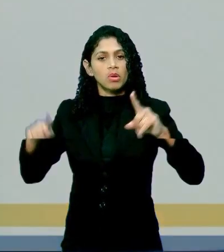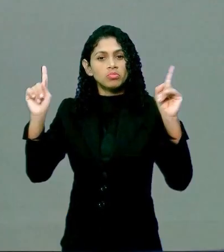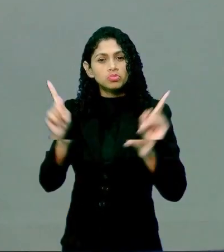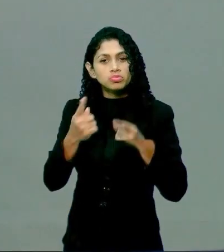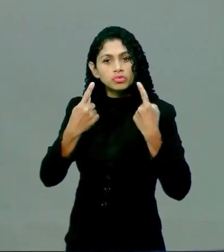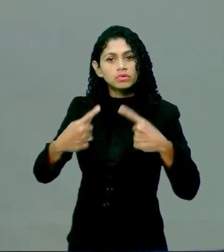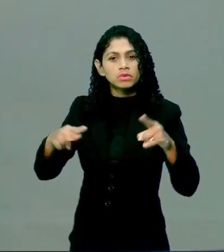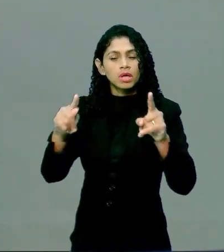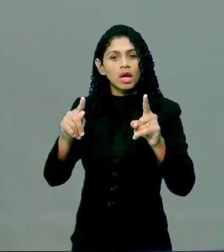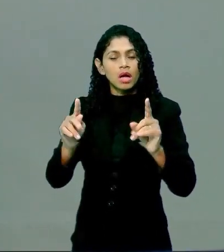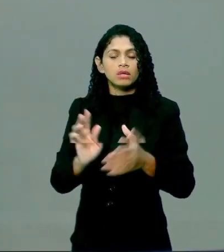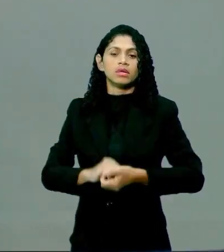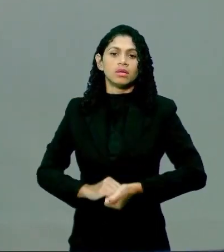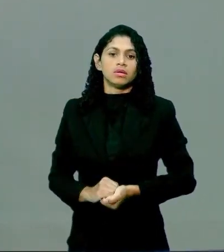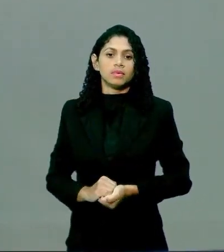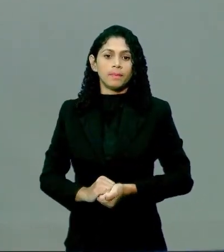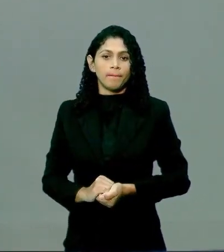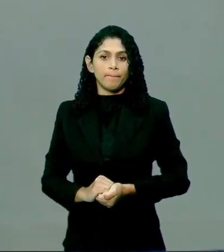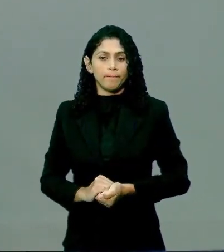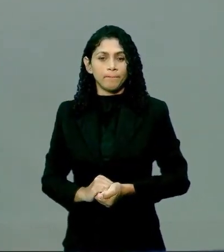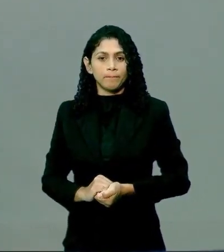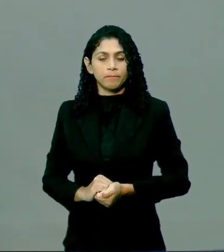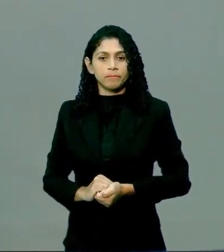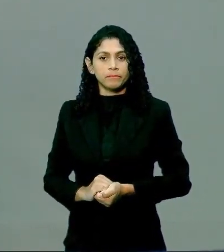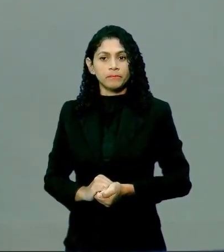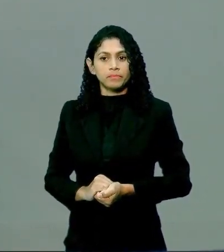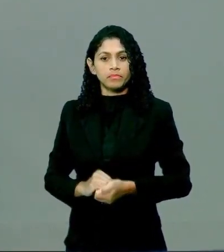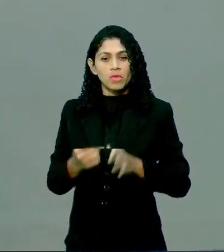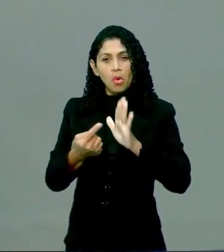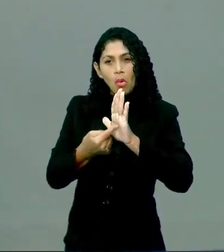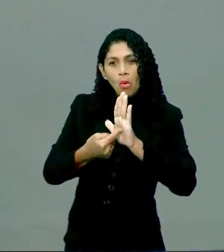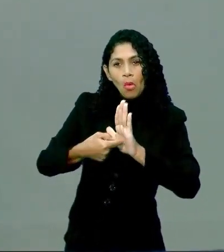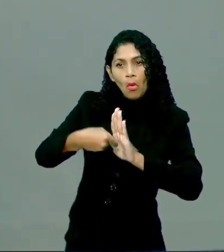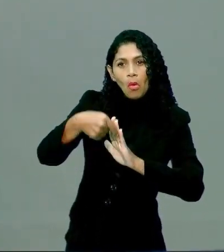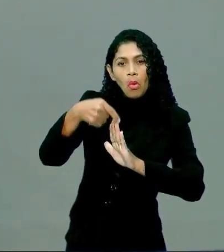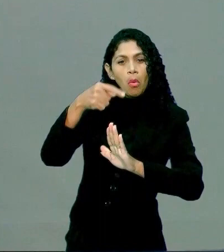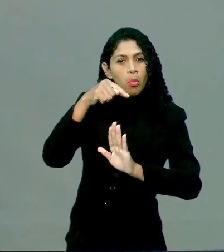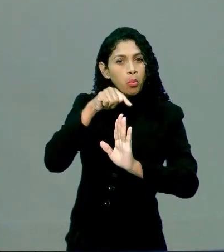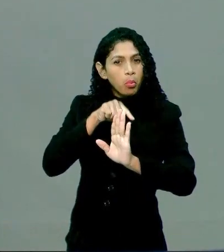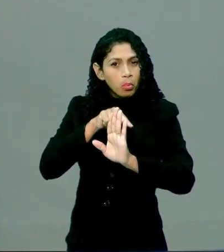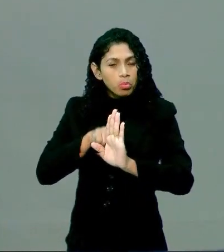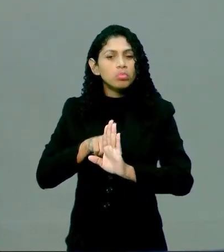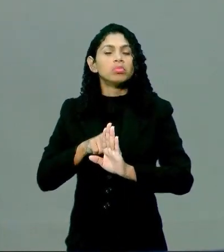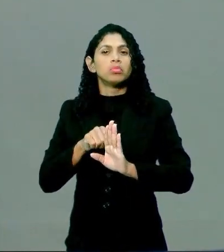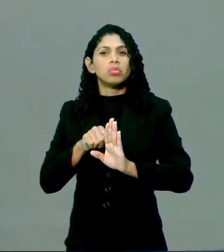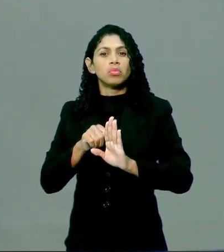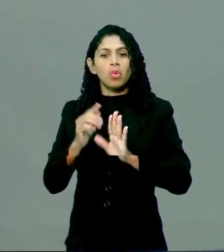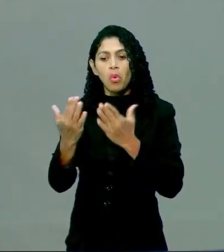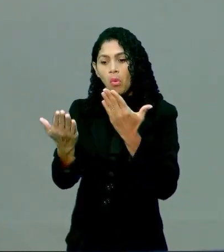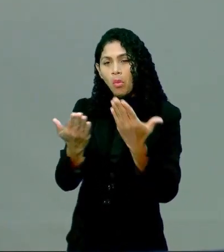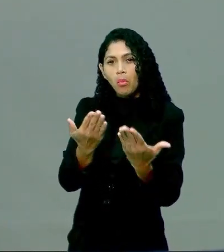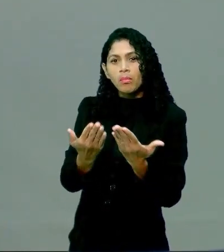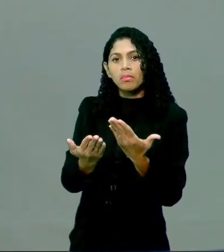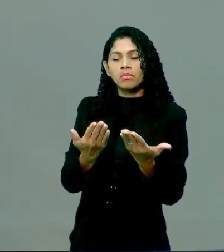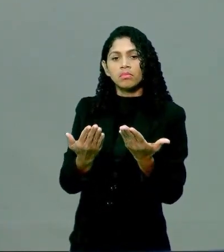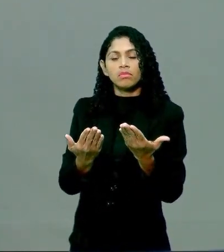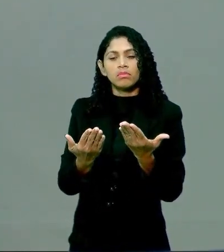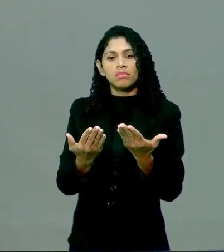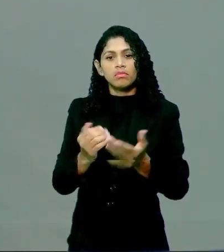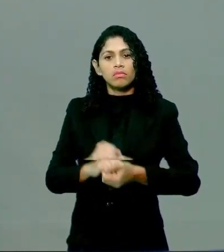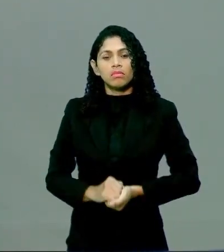harmonia. Figuras de linguagem, lembra? Principais, hipérbole, metáfora, comparação, então